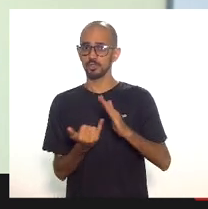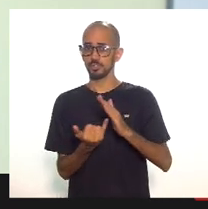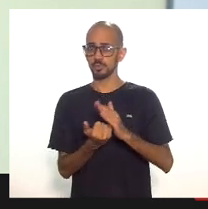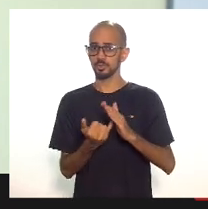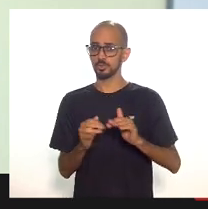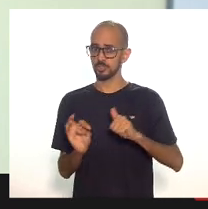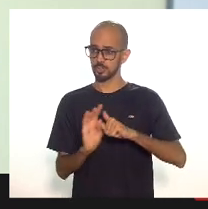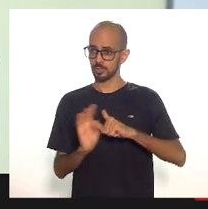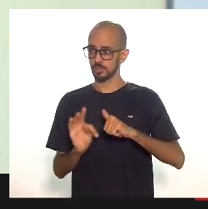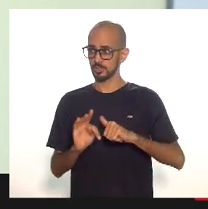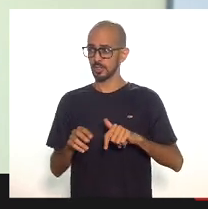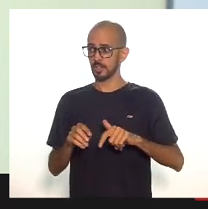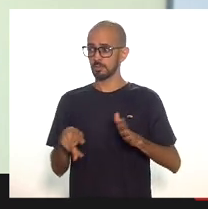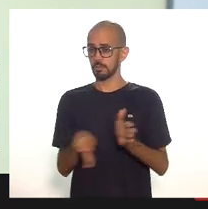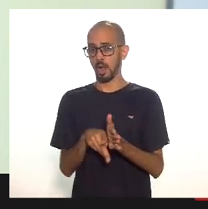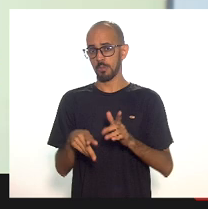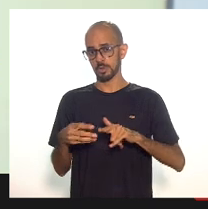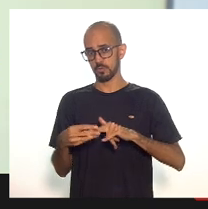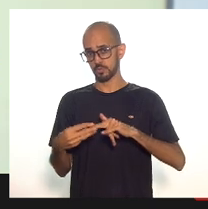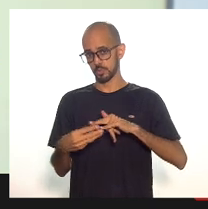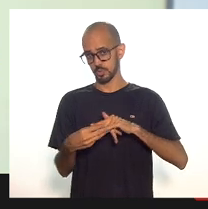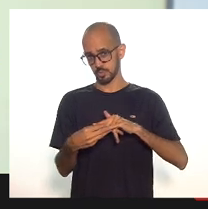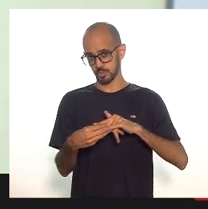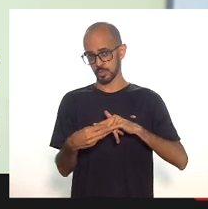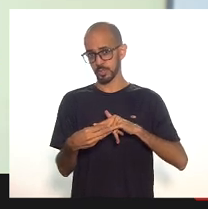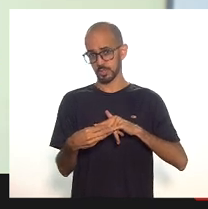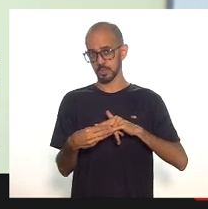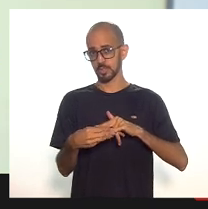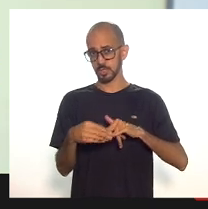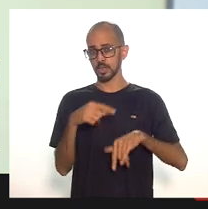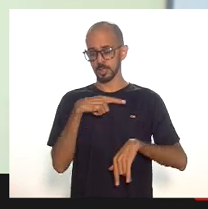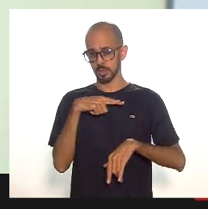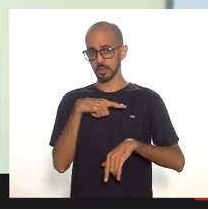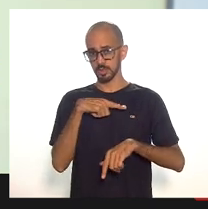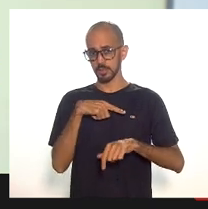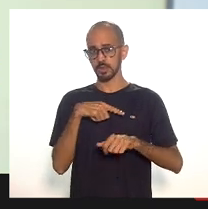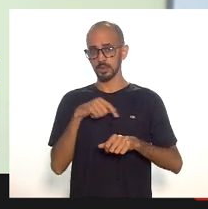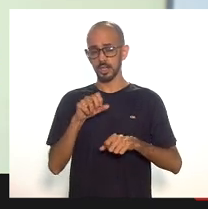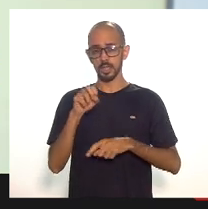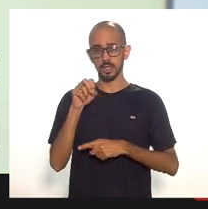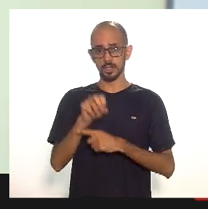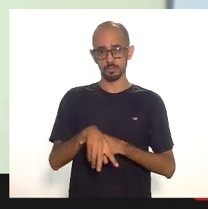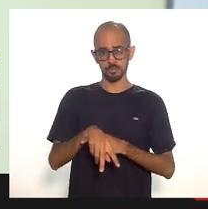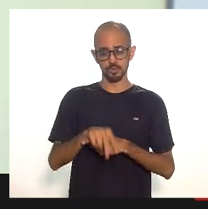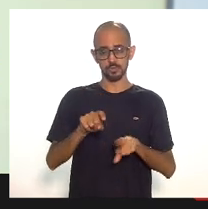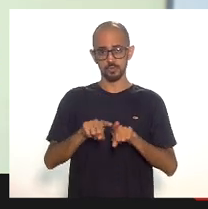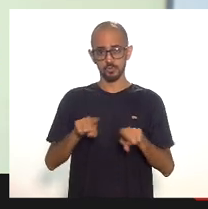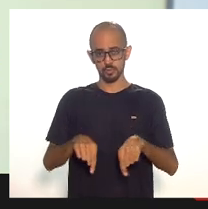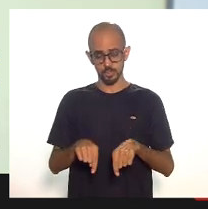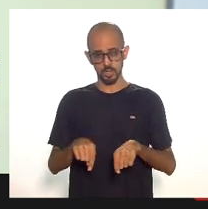Fiocruz que, através da sua fundação, tem contratado o RH, não só